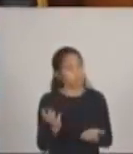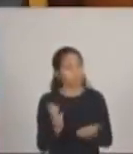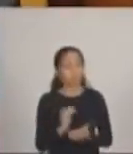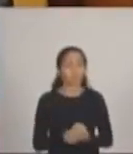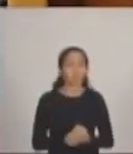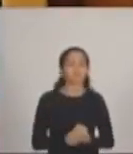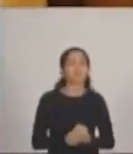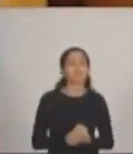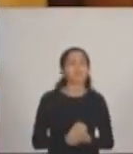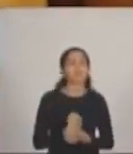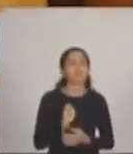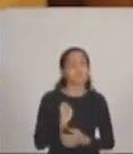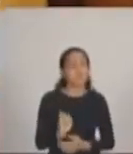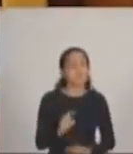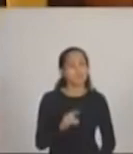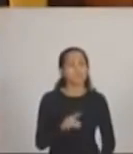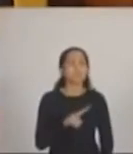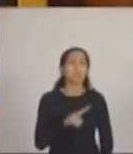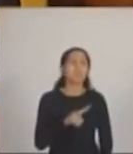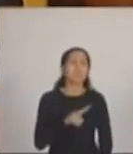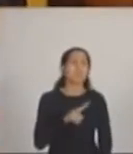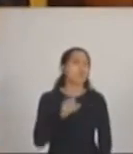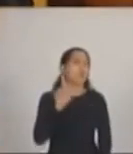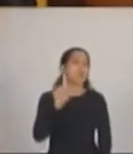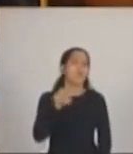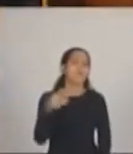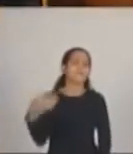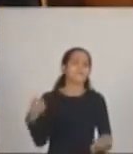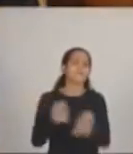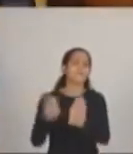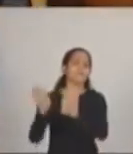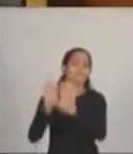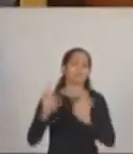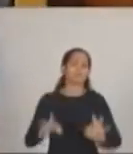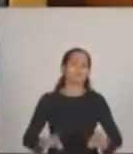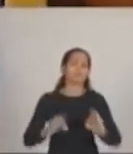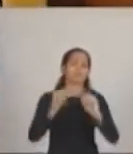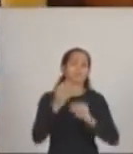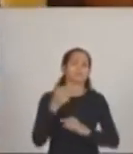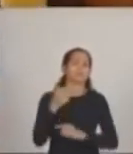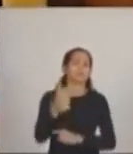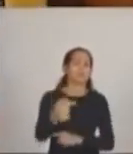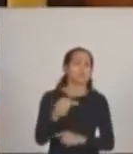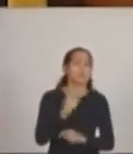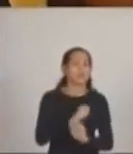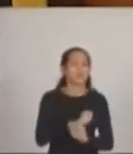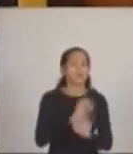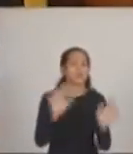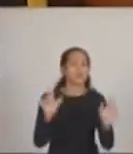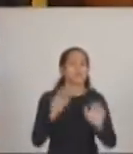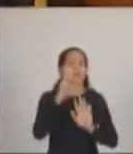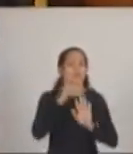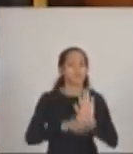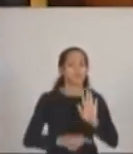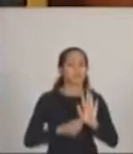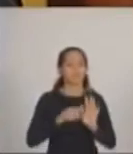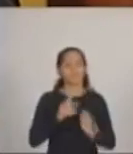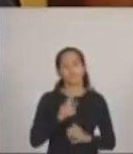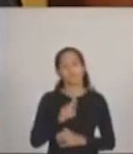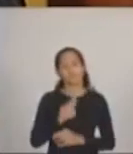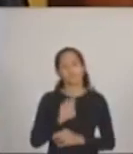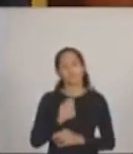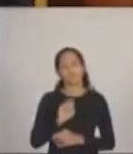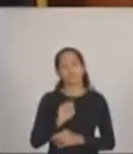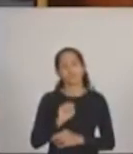colocado é a extinção, é o fechamento de comarcas, aí fica muito claro que o projeto de resolução do